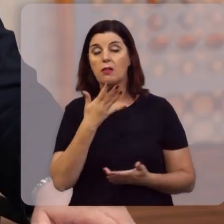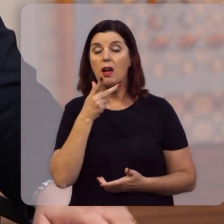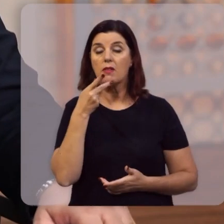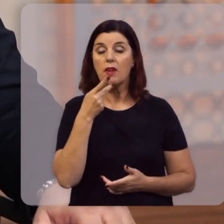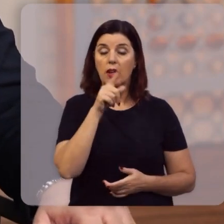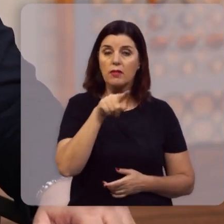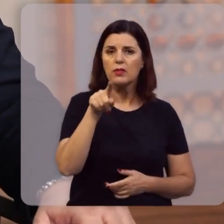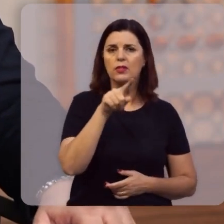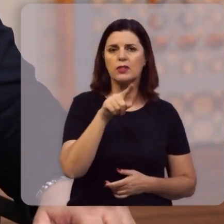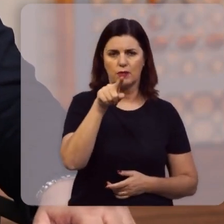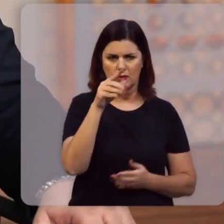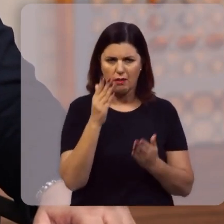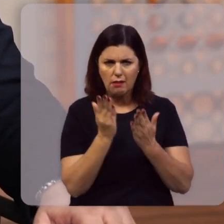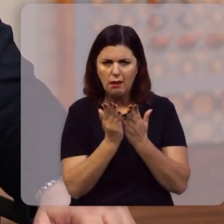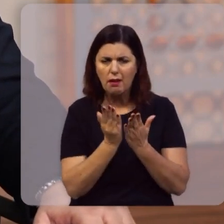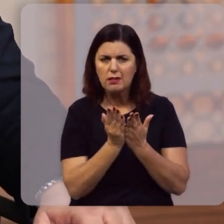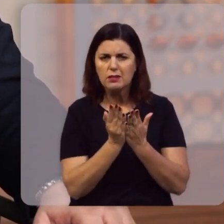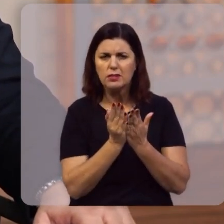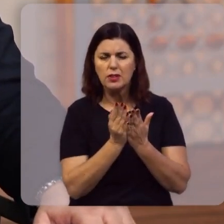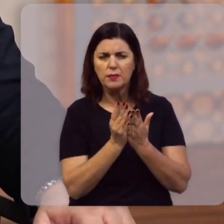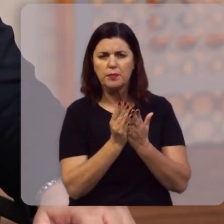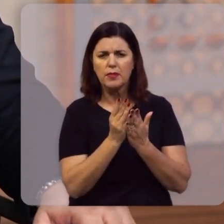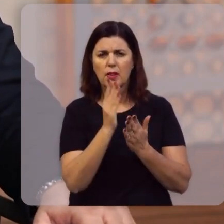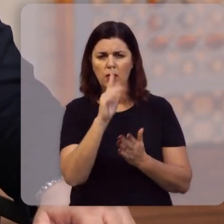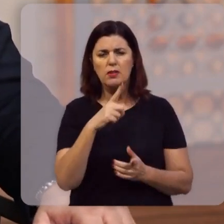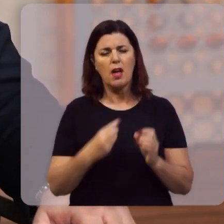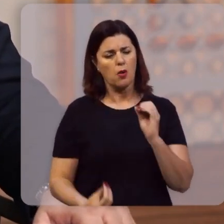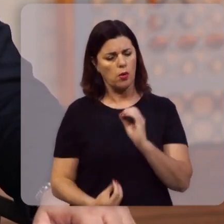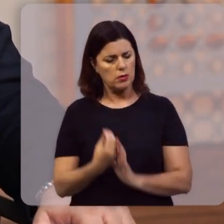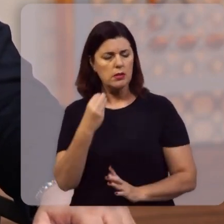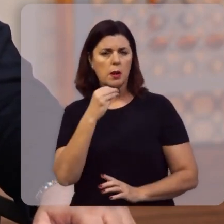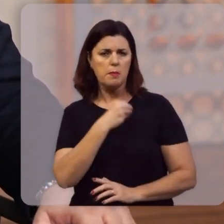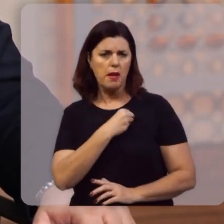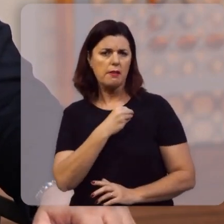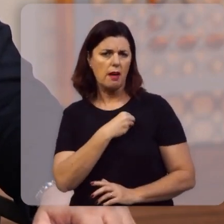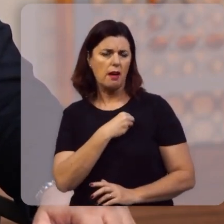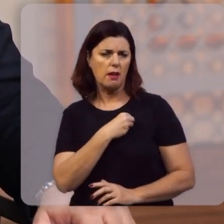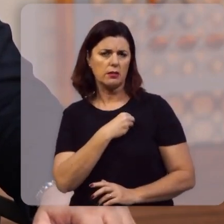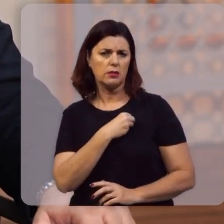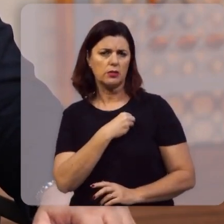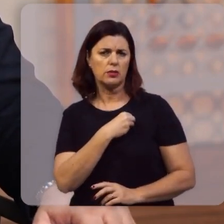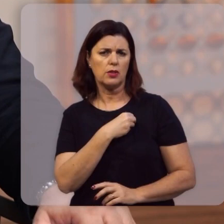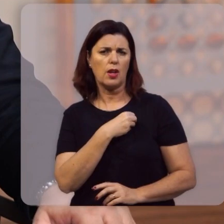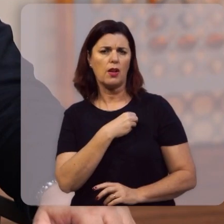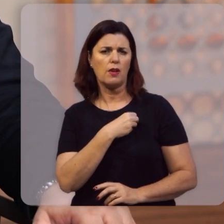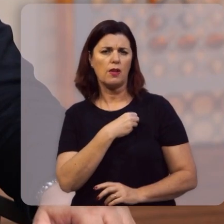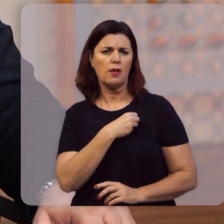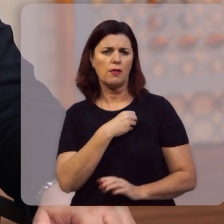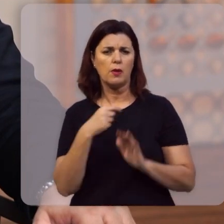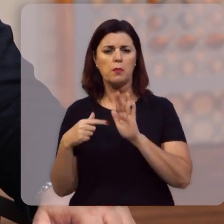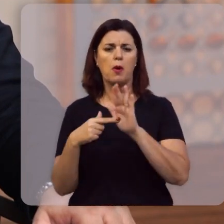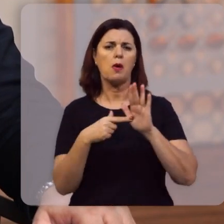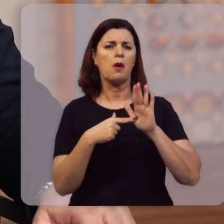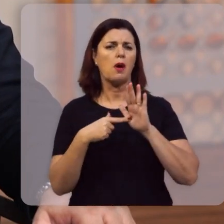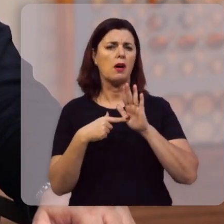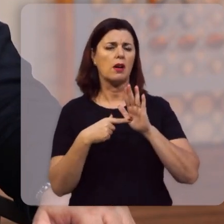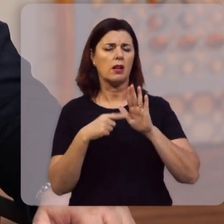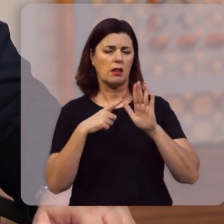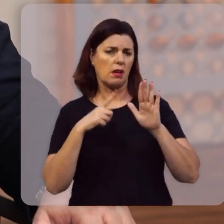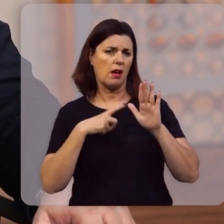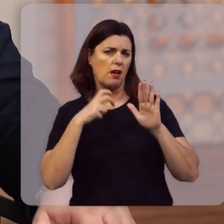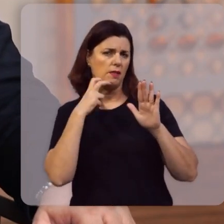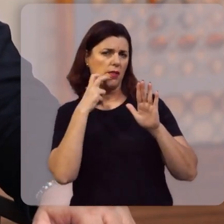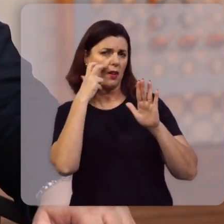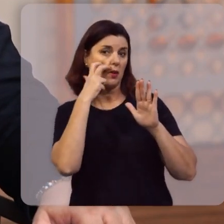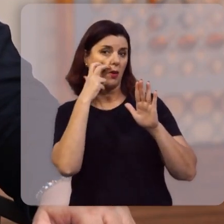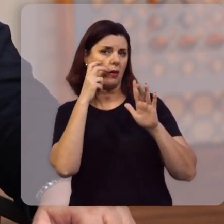você o seguinte: se você é crente e você comete um pecado e você é pego em público, você vai ser